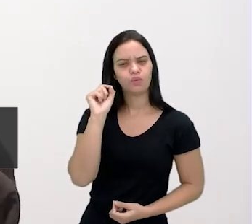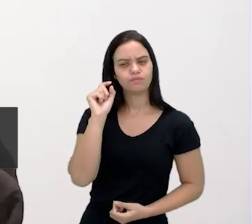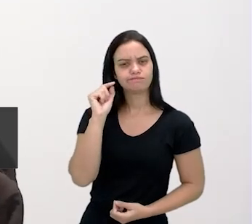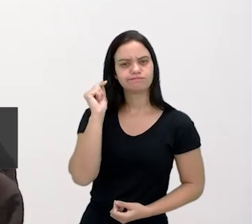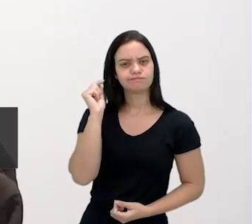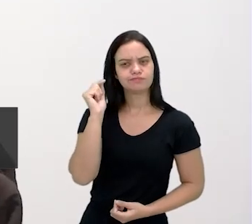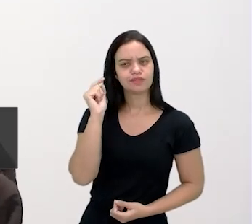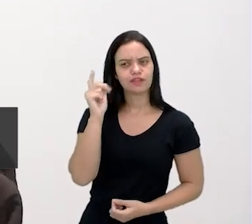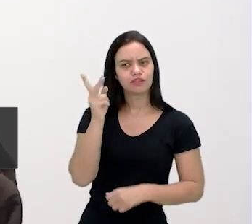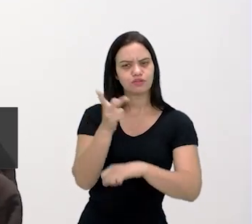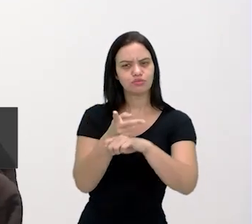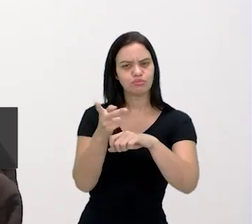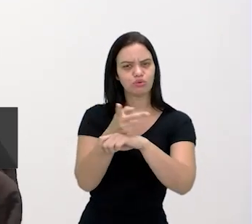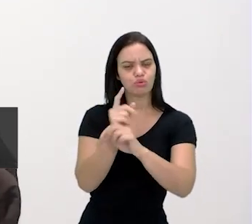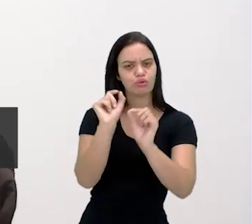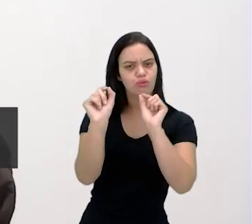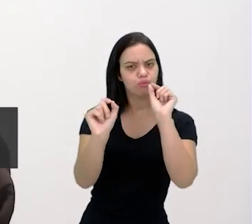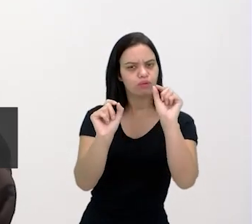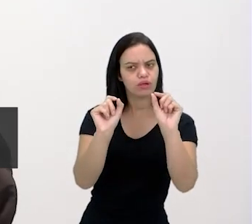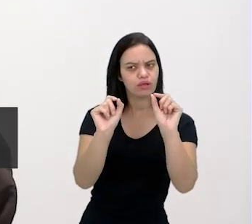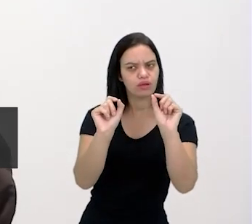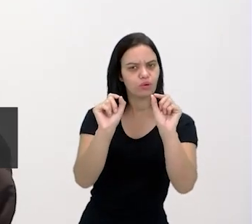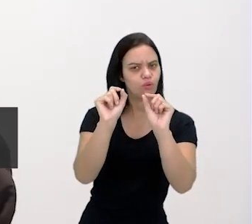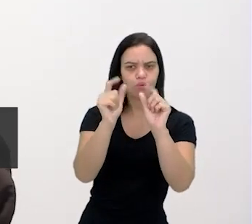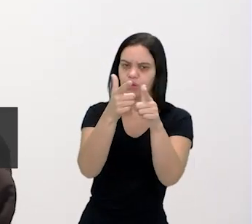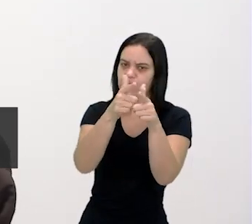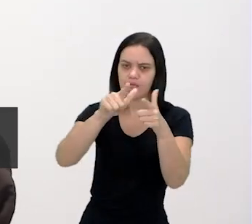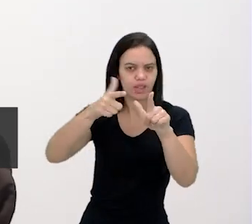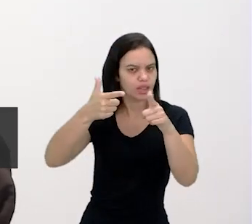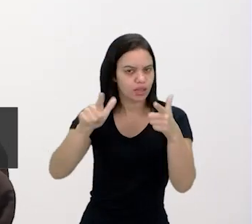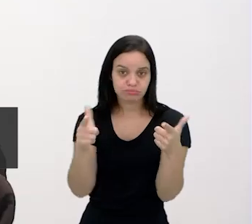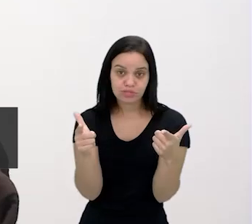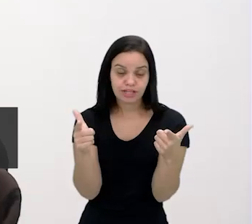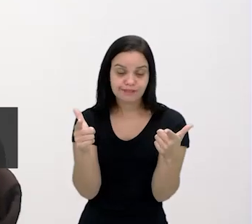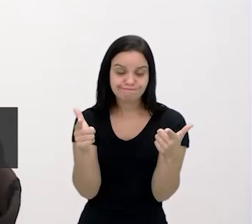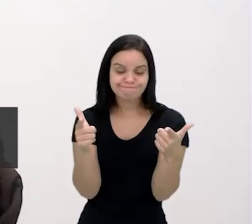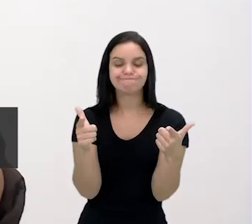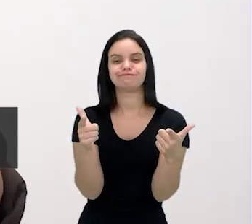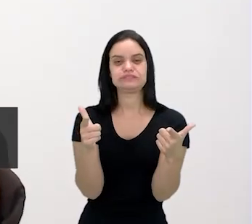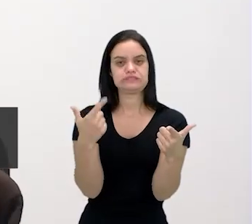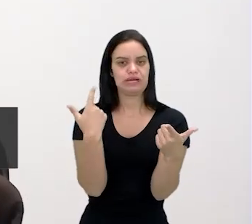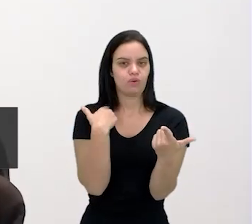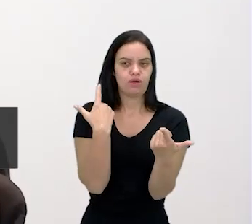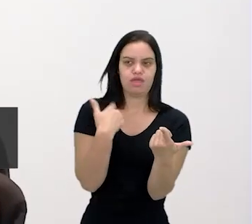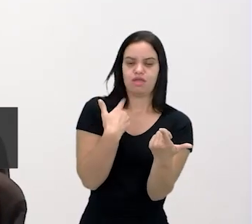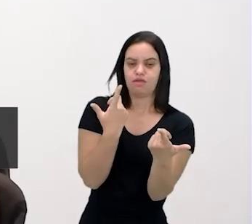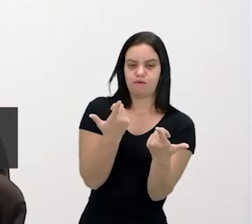quem que busca? A gente busca o que não tem, tá? Agora,